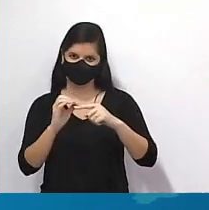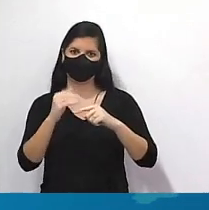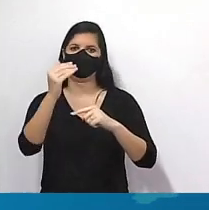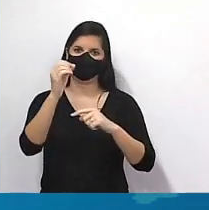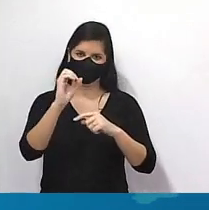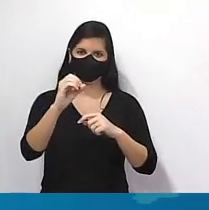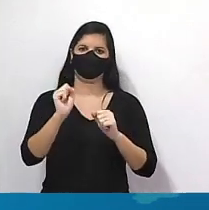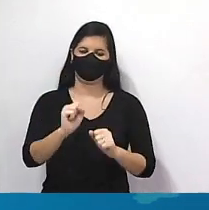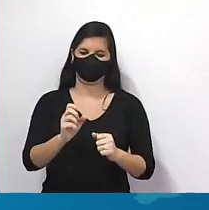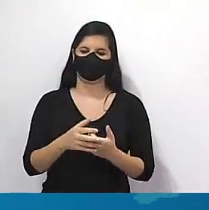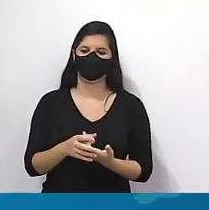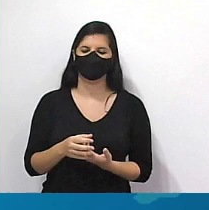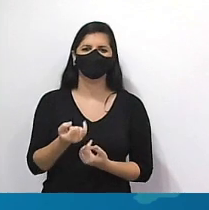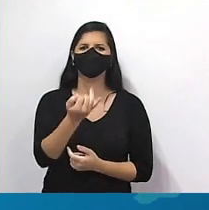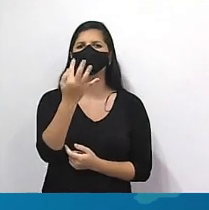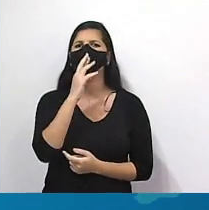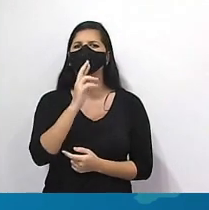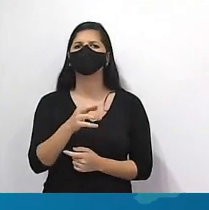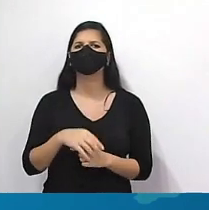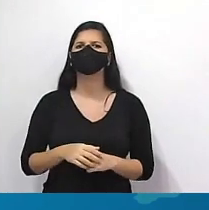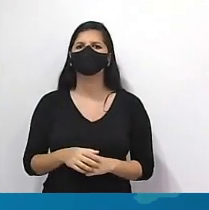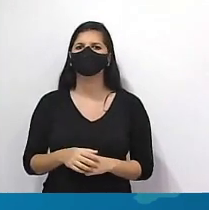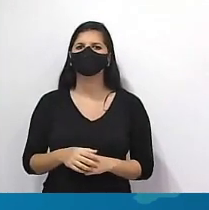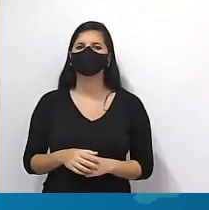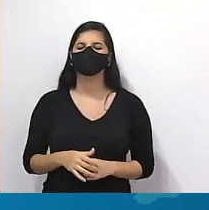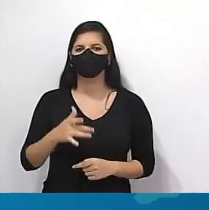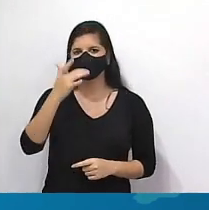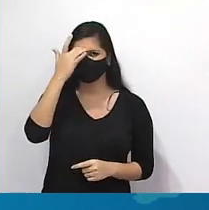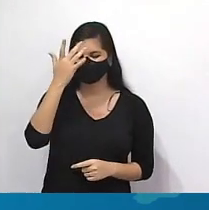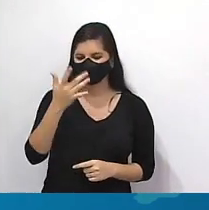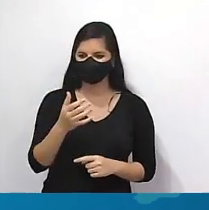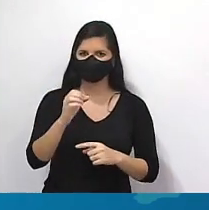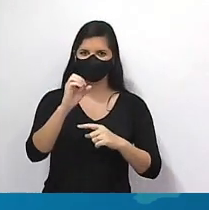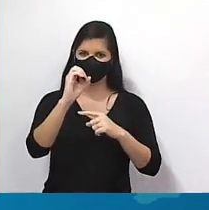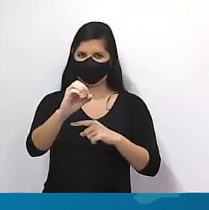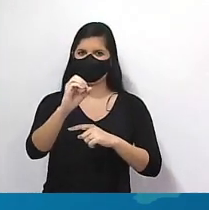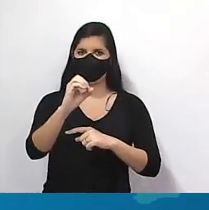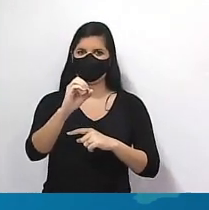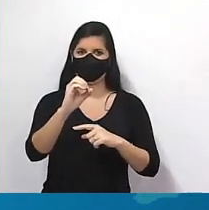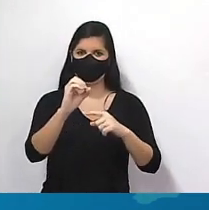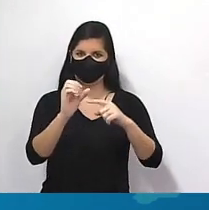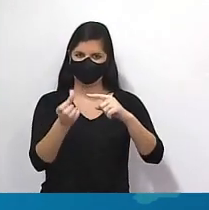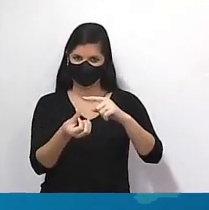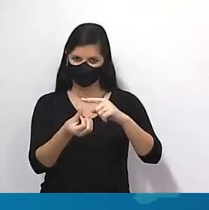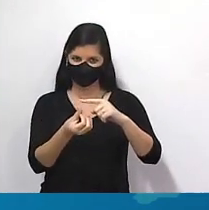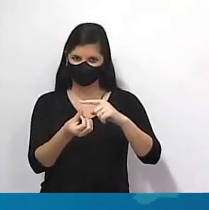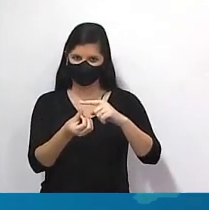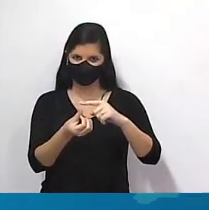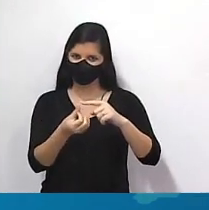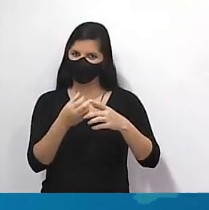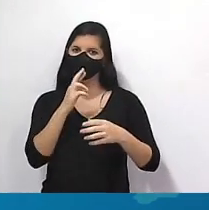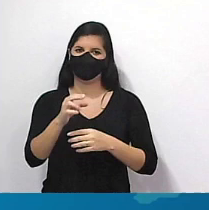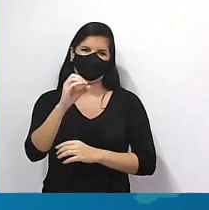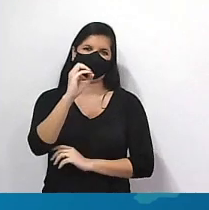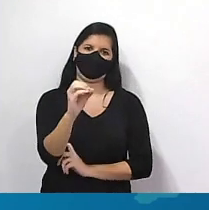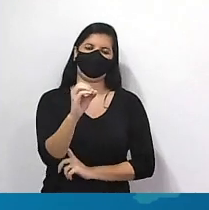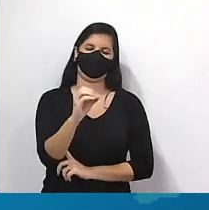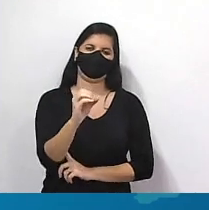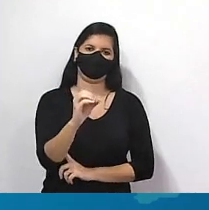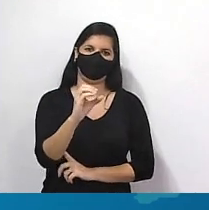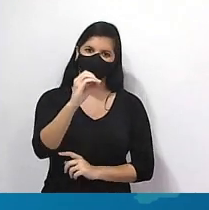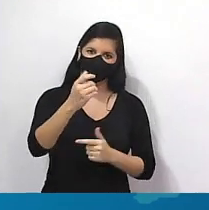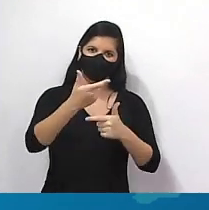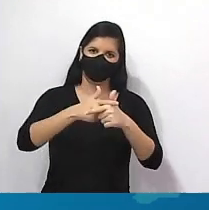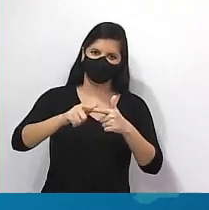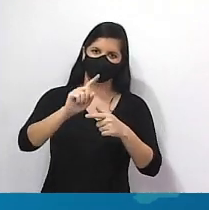qual é a resposta de 0 dividido por 6? Muito fácil, é 0. 0 dividido por 1000 é 0. 0 dividido por 1 é